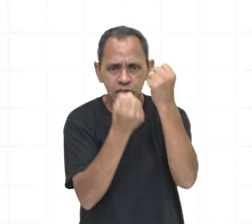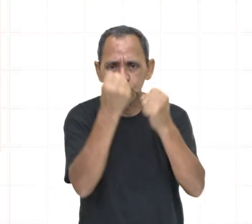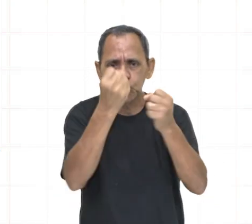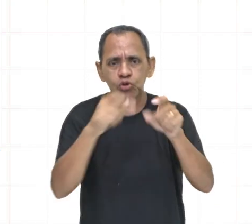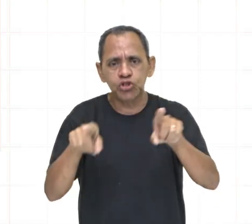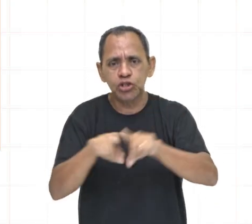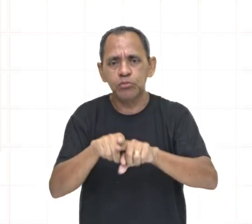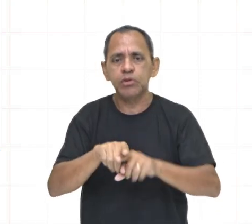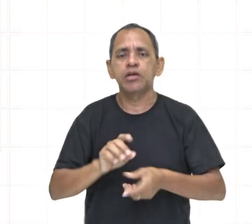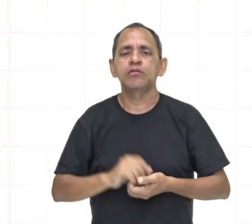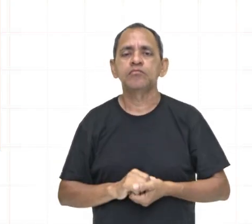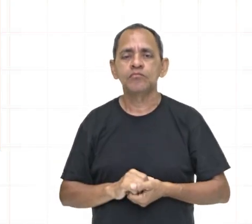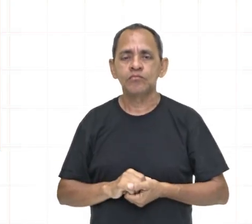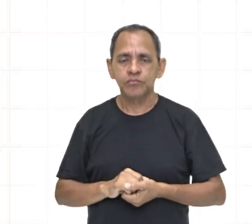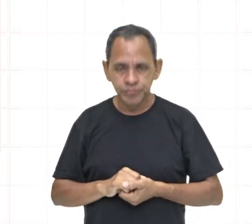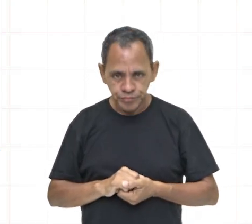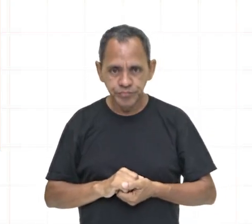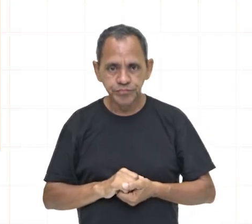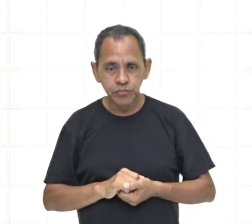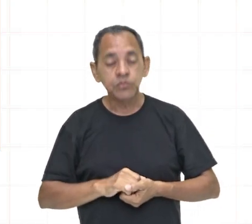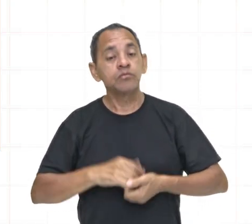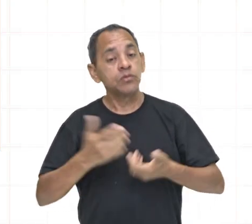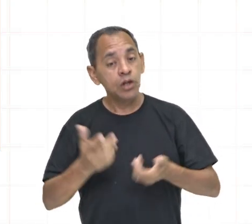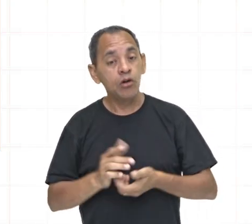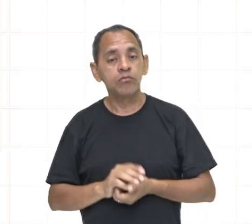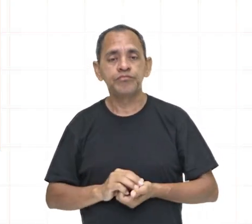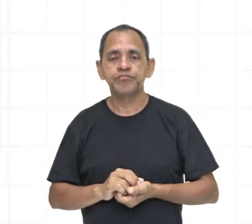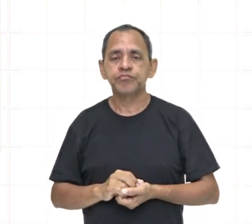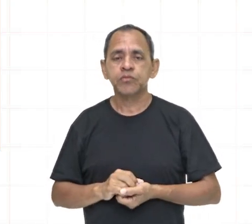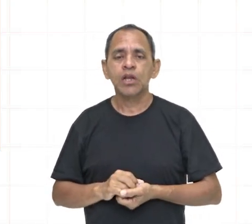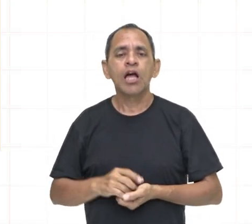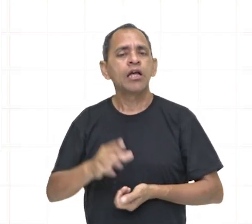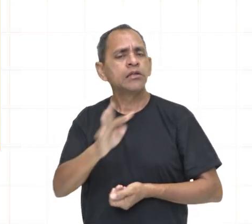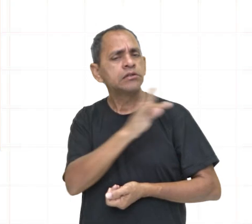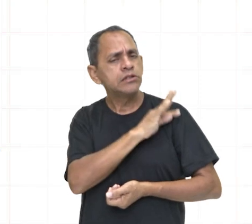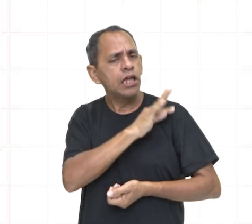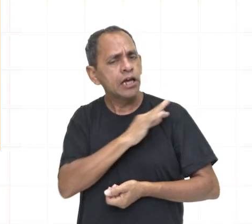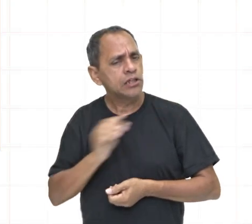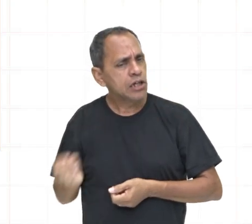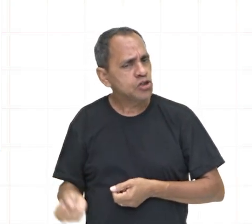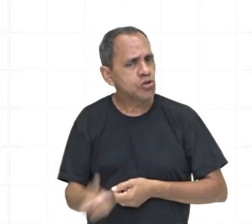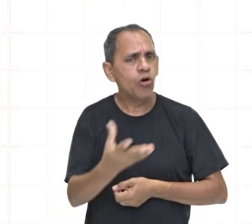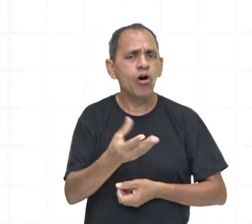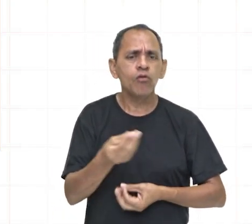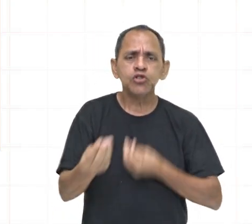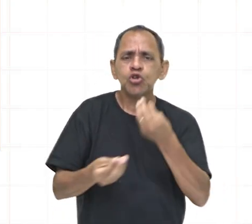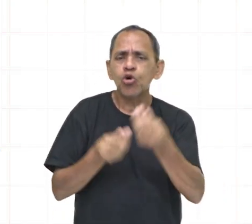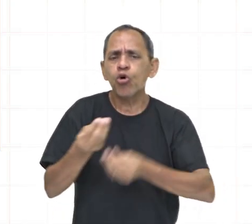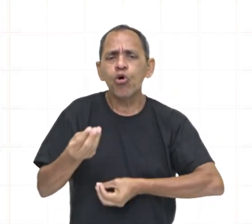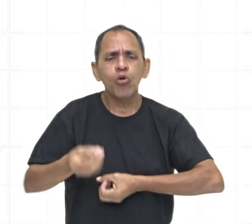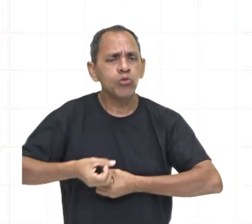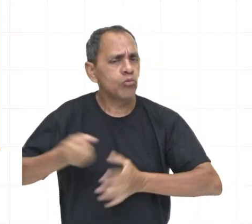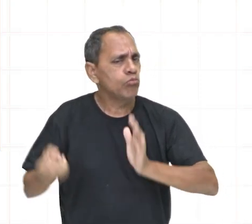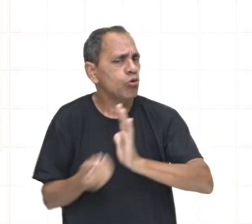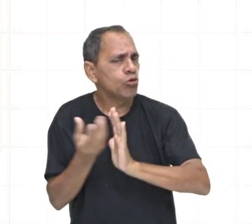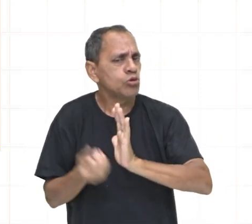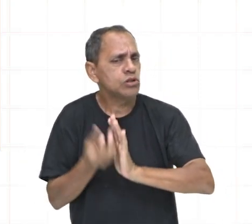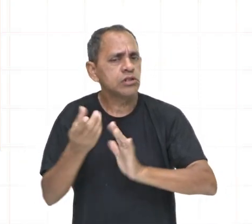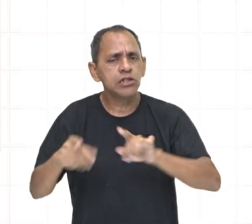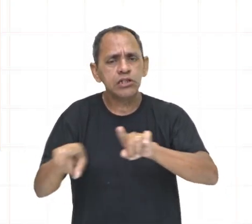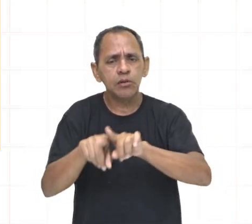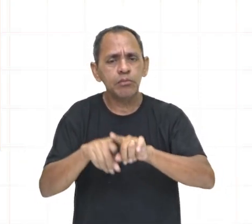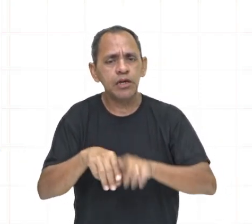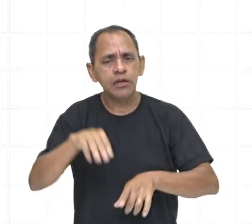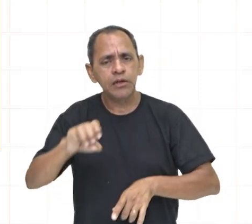as máquinas a vapor, novas técnicas de produção e também, olha só, a mecanização